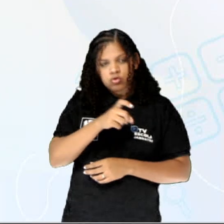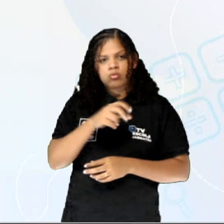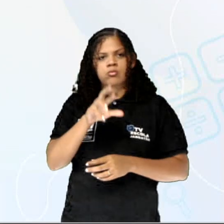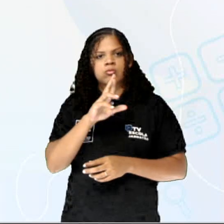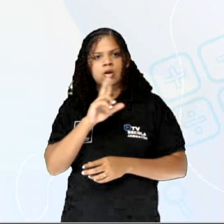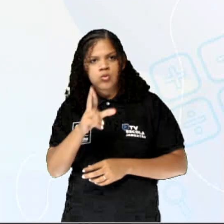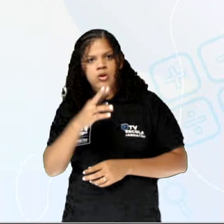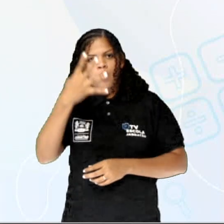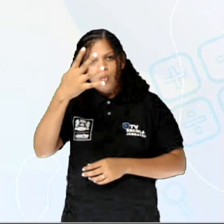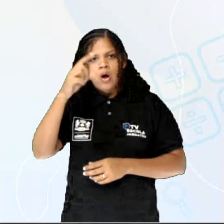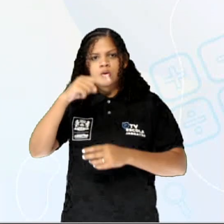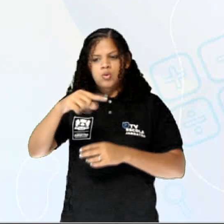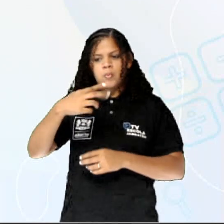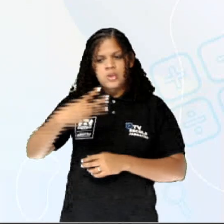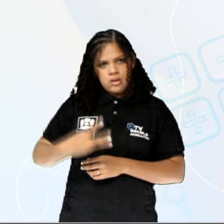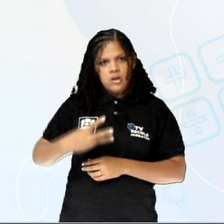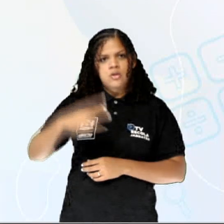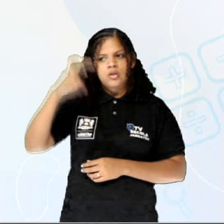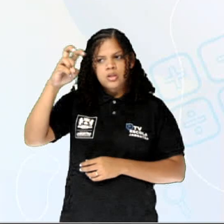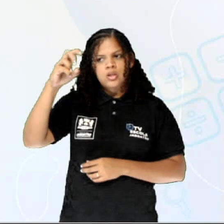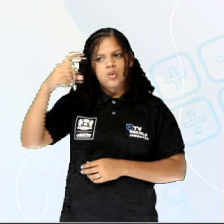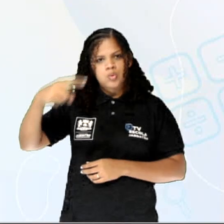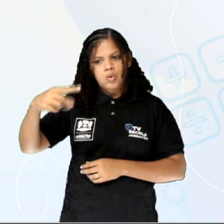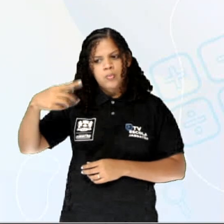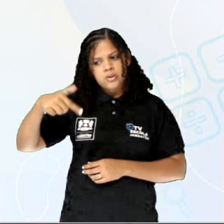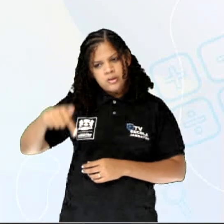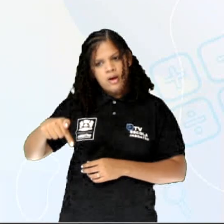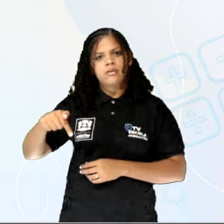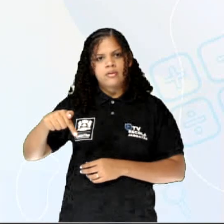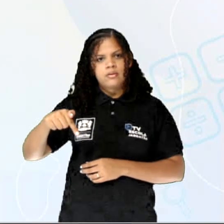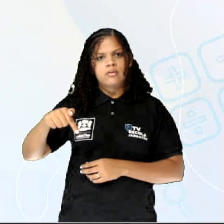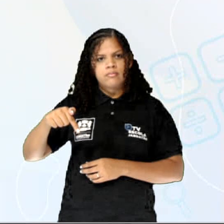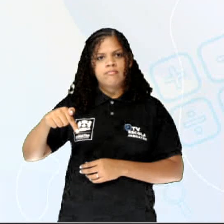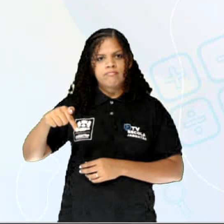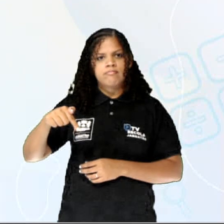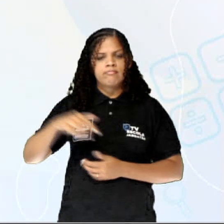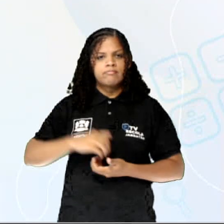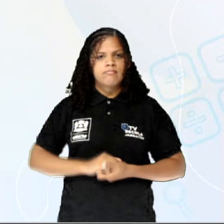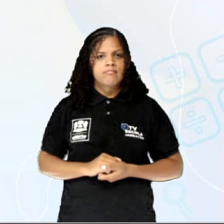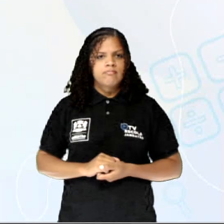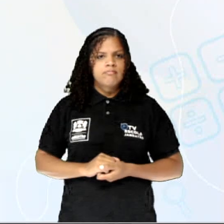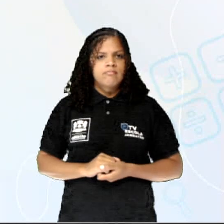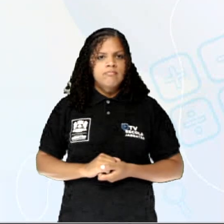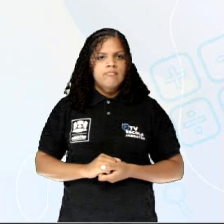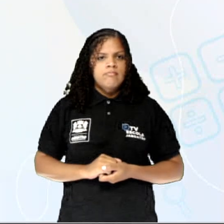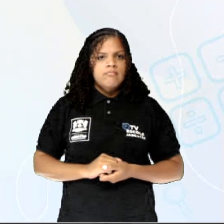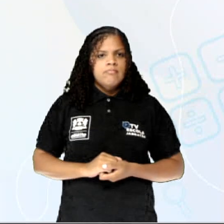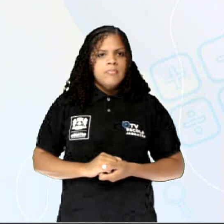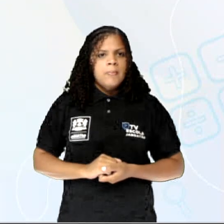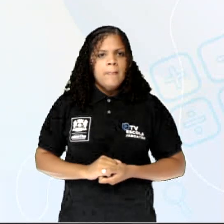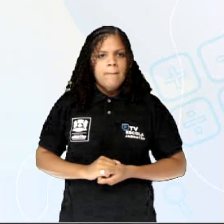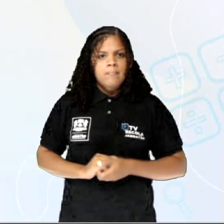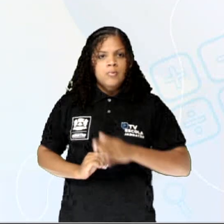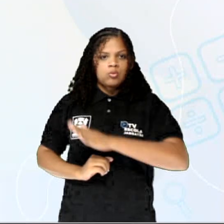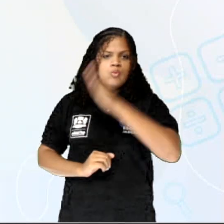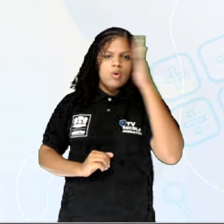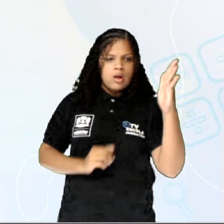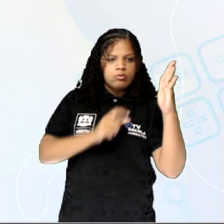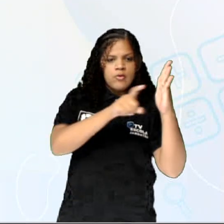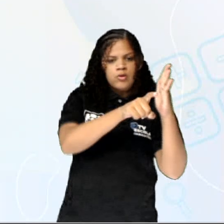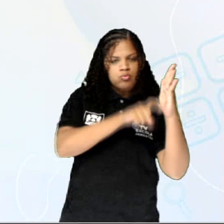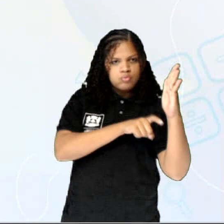E aí se você analisar, ó, se eu aumentar a quantidade de dias de hospedagem, significa que também a quantidade do dinheiro a ser pago